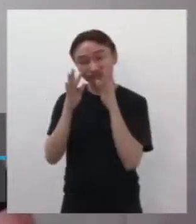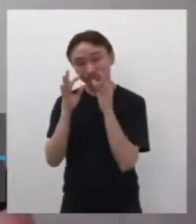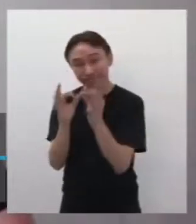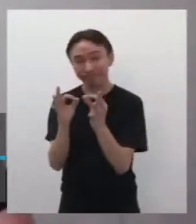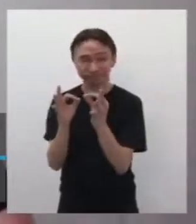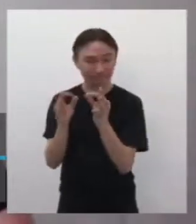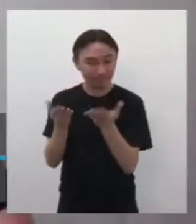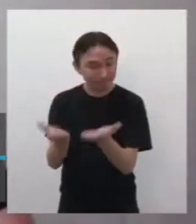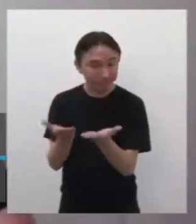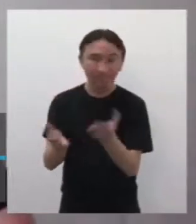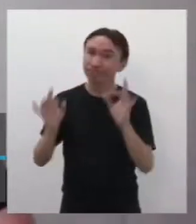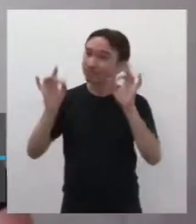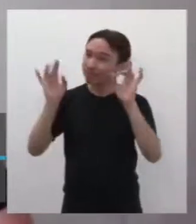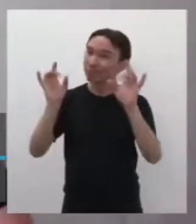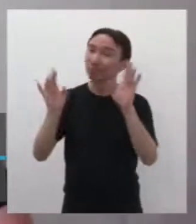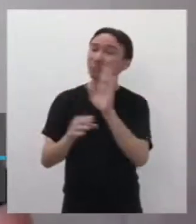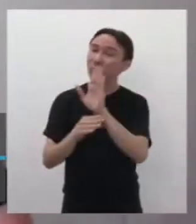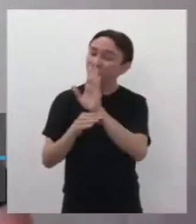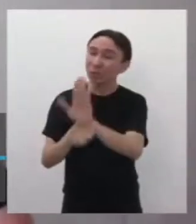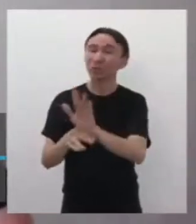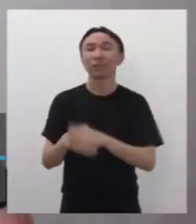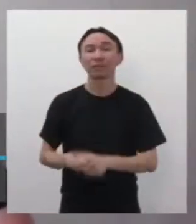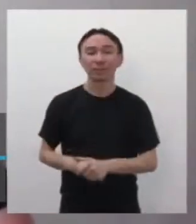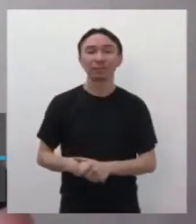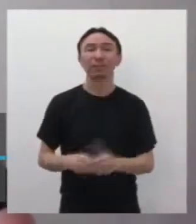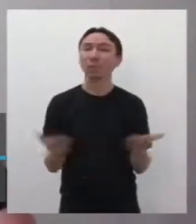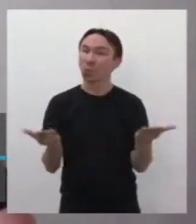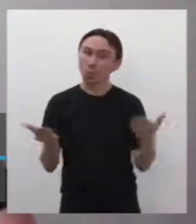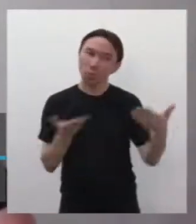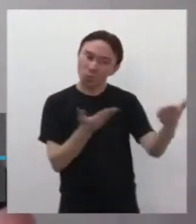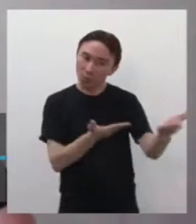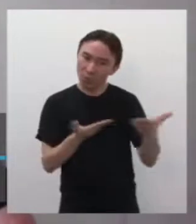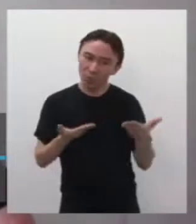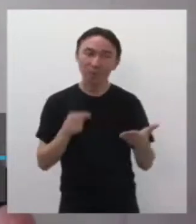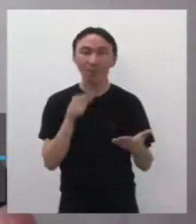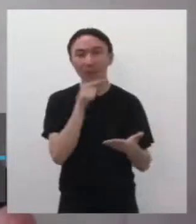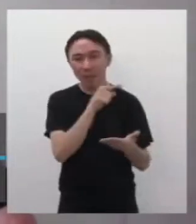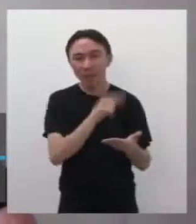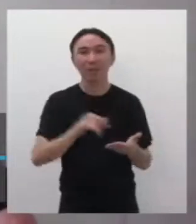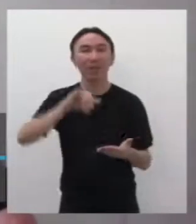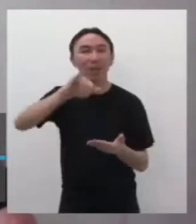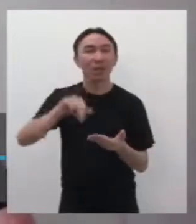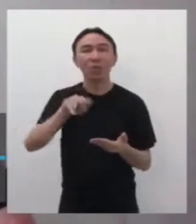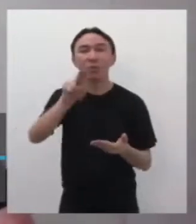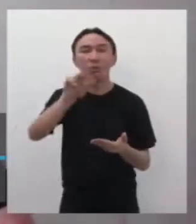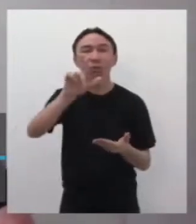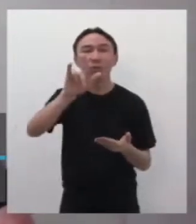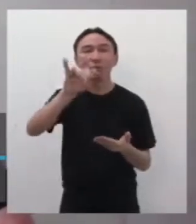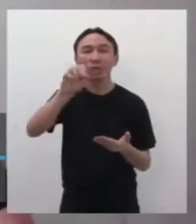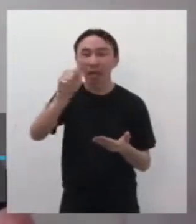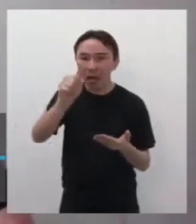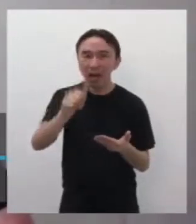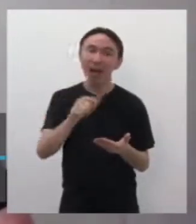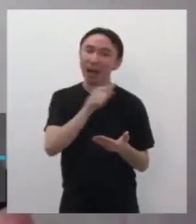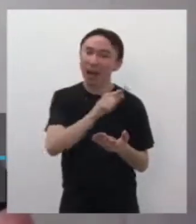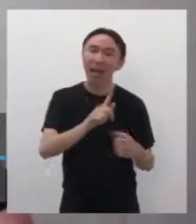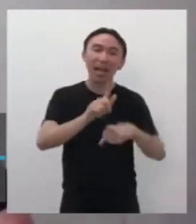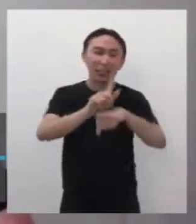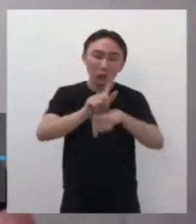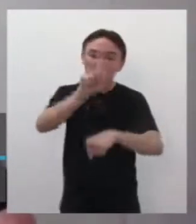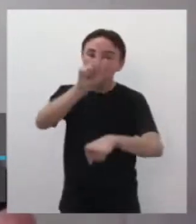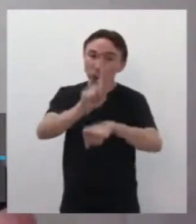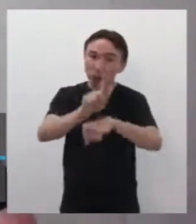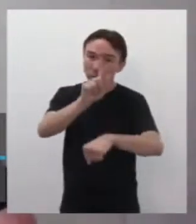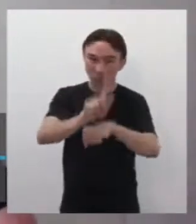com vocês a Júlia Zani, que é gerente de projetos e parcerias da